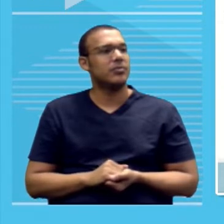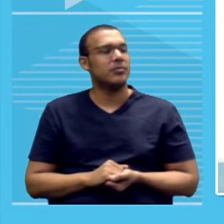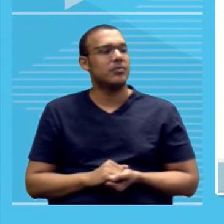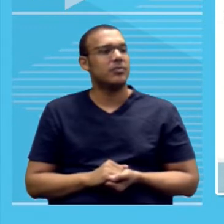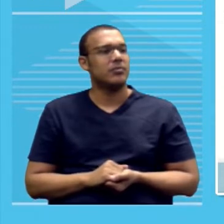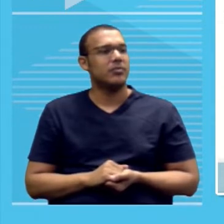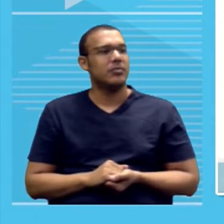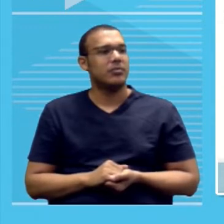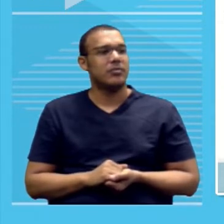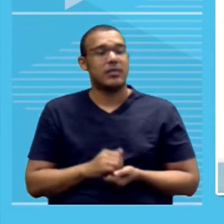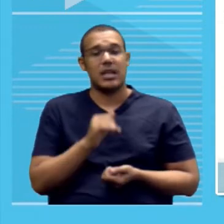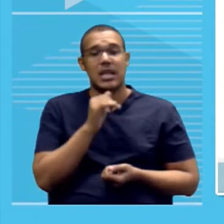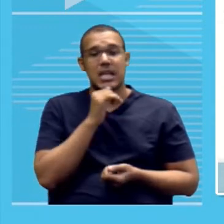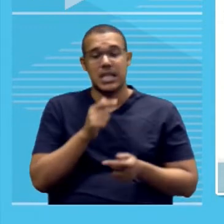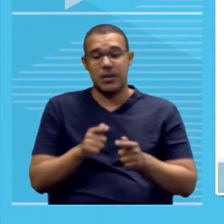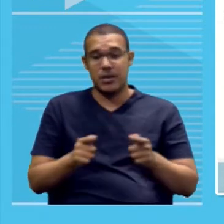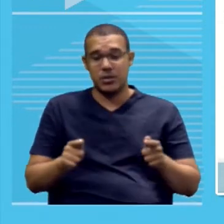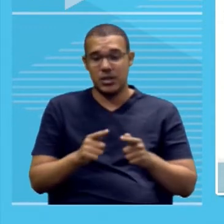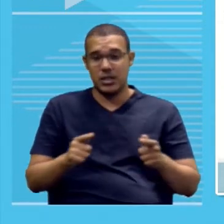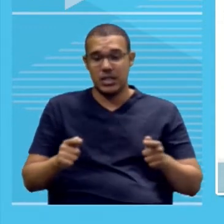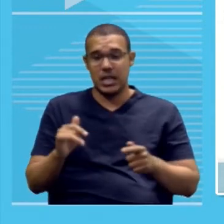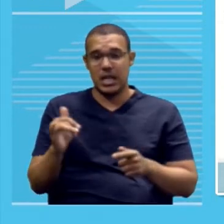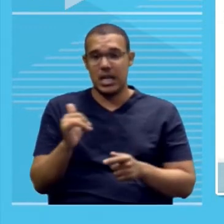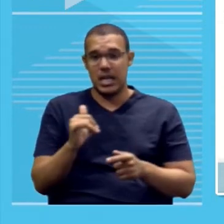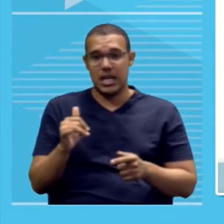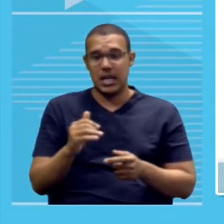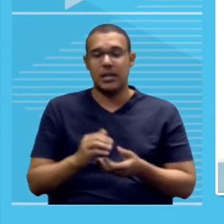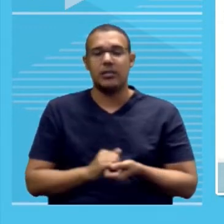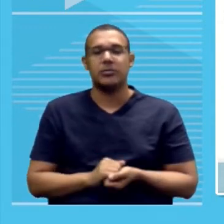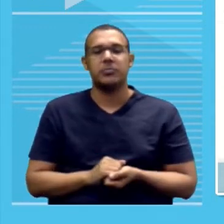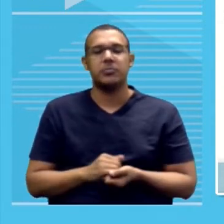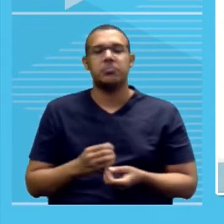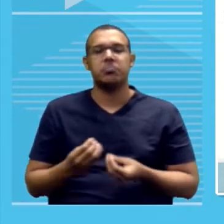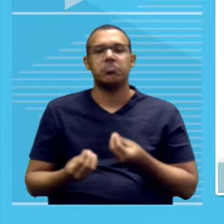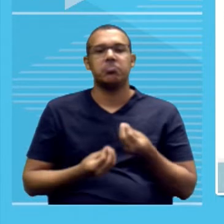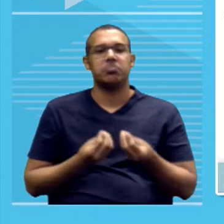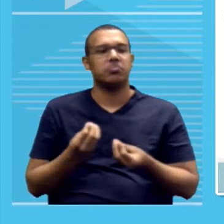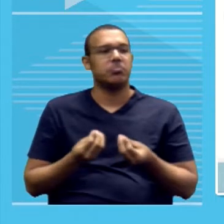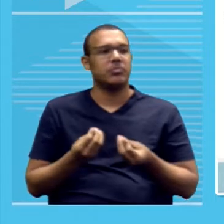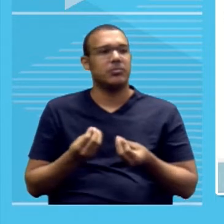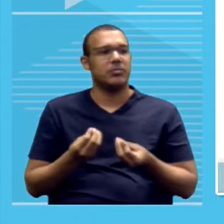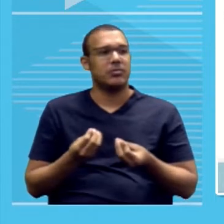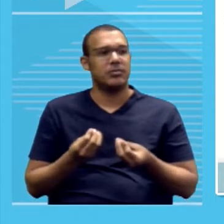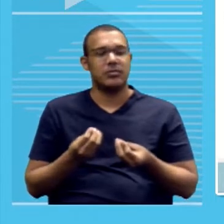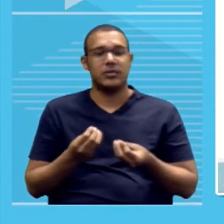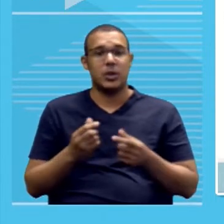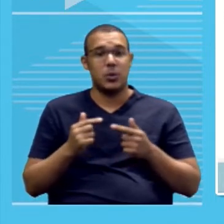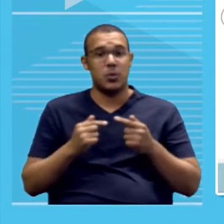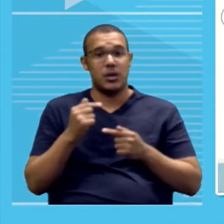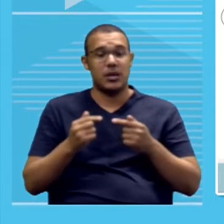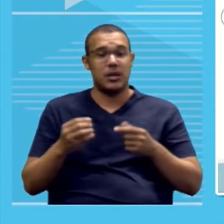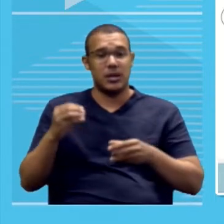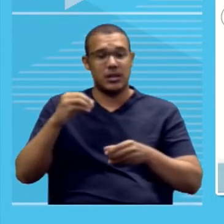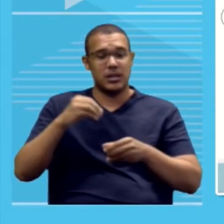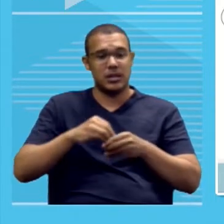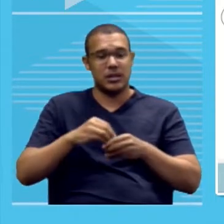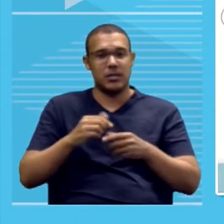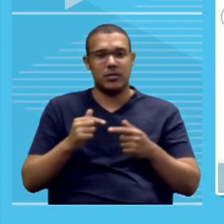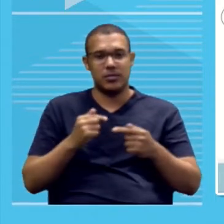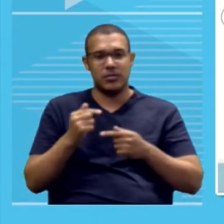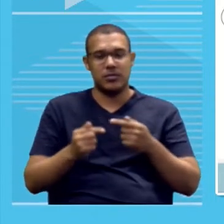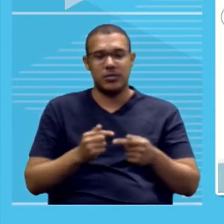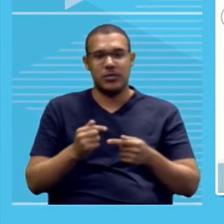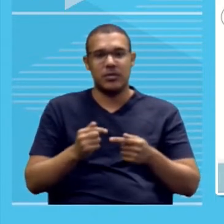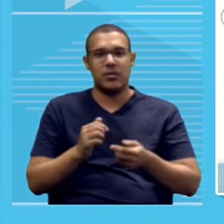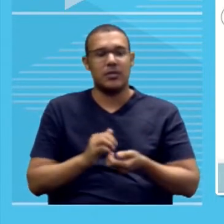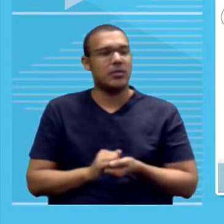isso? Ó, churrasqueira elétrica. Como é que funciona a churrasqueira elétrica? Eu ponho uma resistência dentro dela e